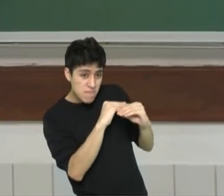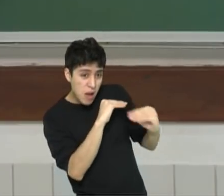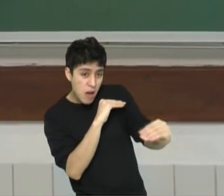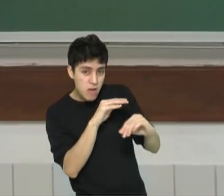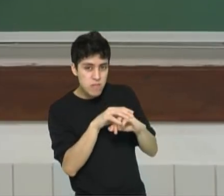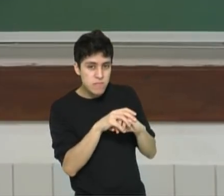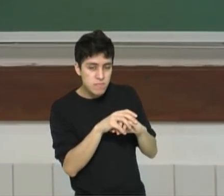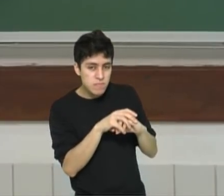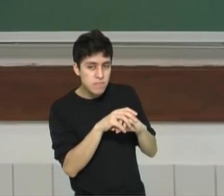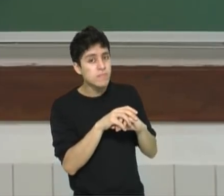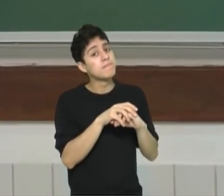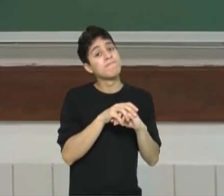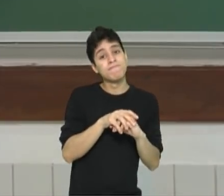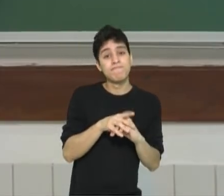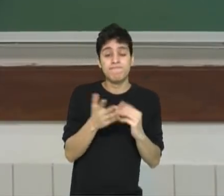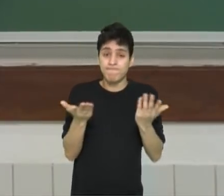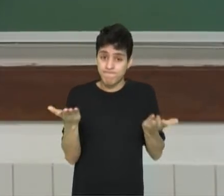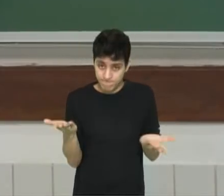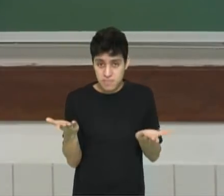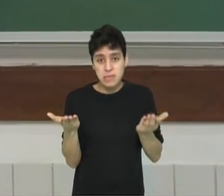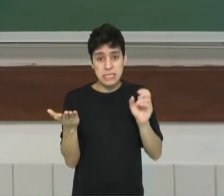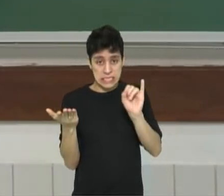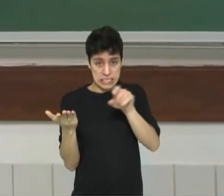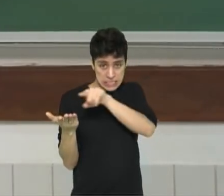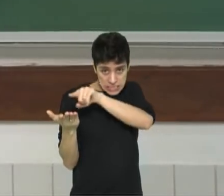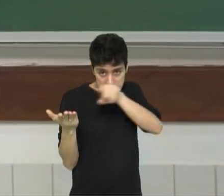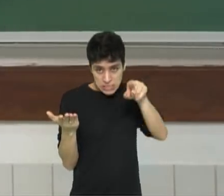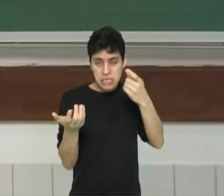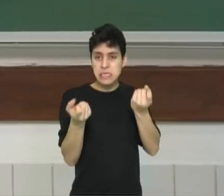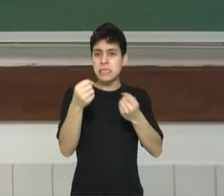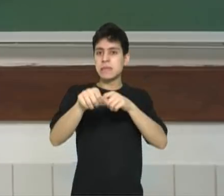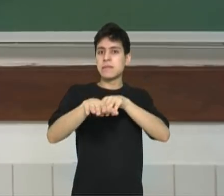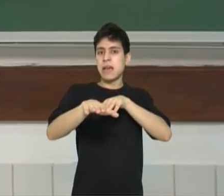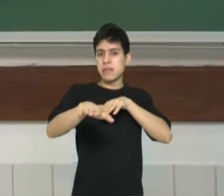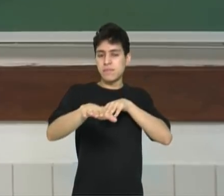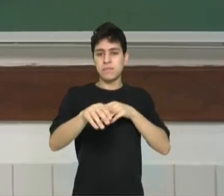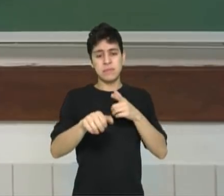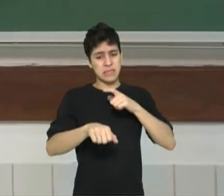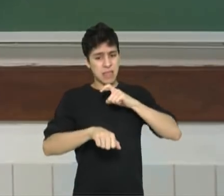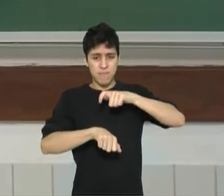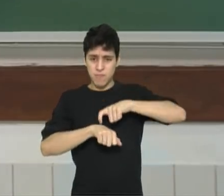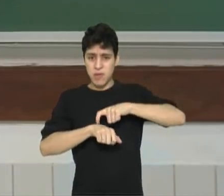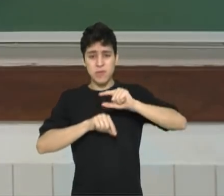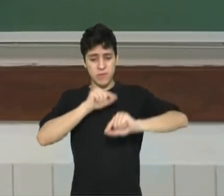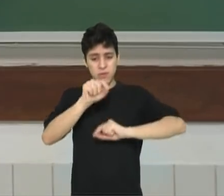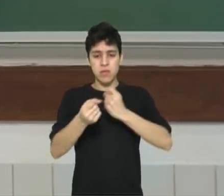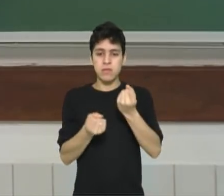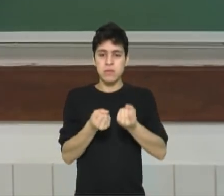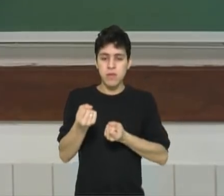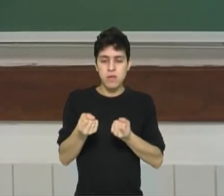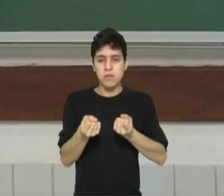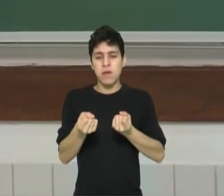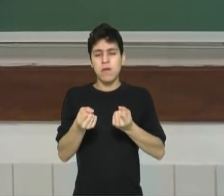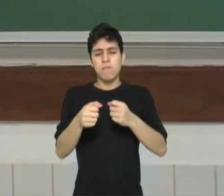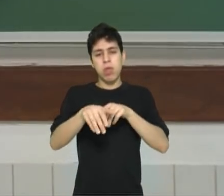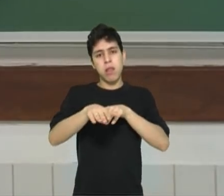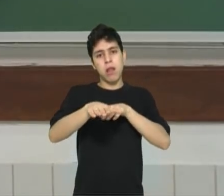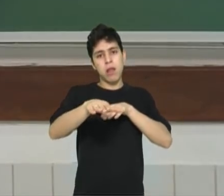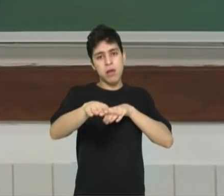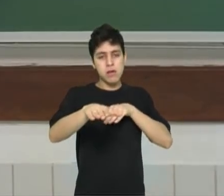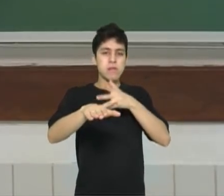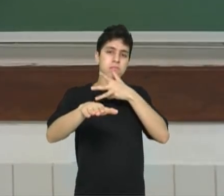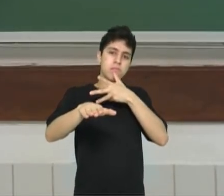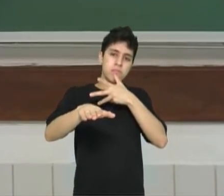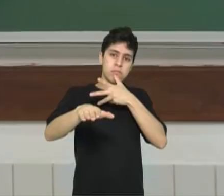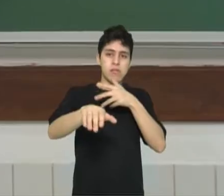uniforme? Olha, se você está num trânsito, em alguns momentos o trânsito, né, acaba ficando congestionado, tem